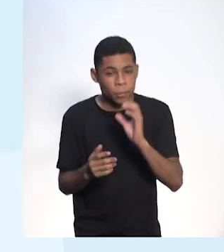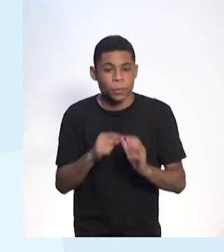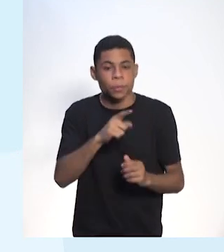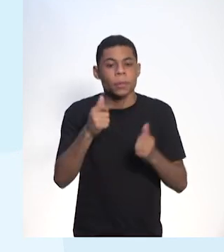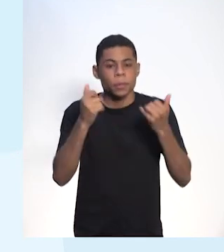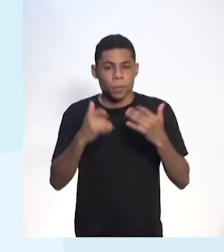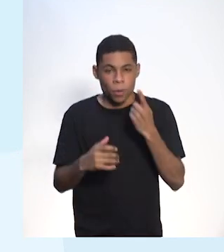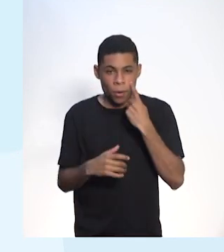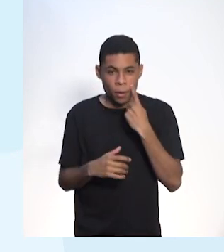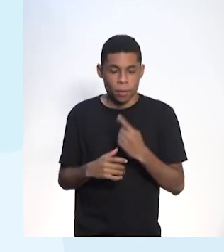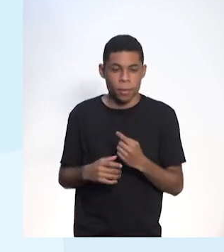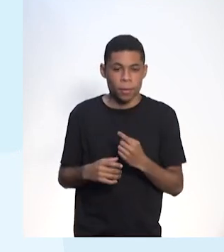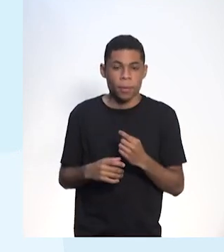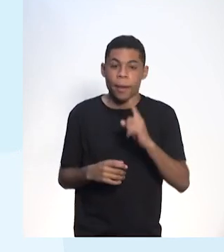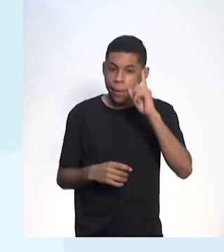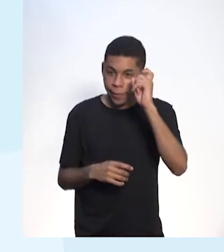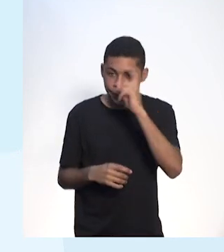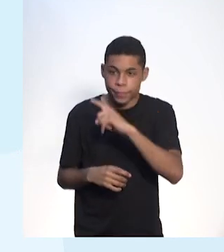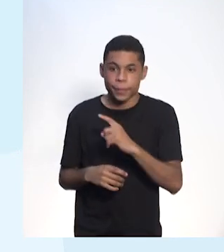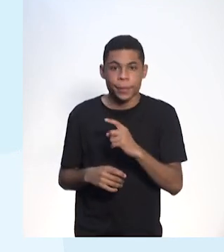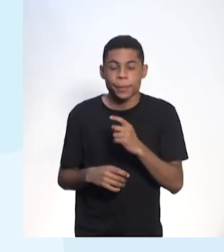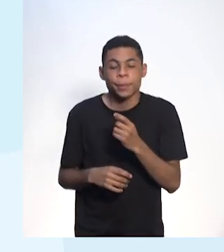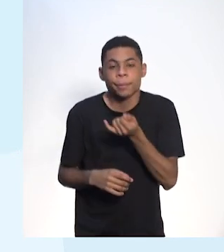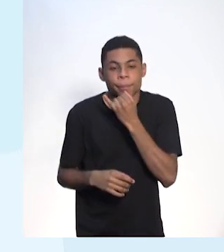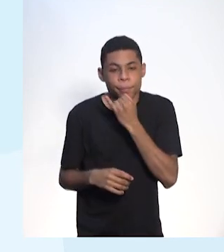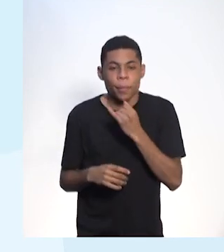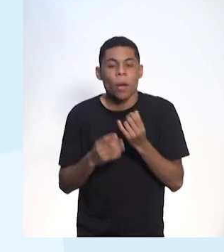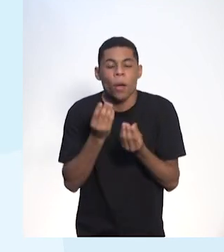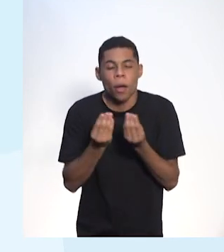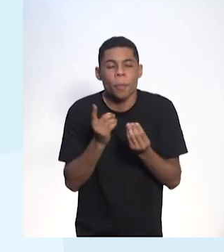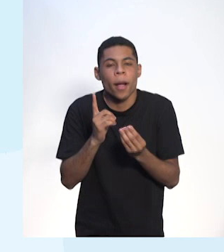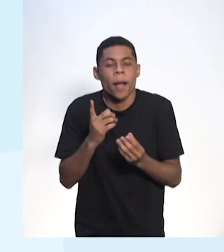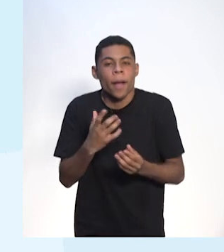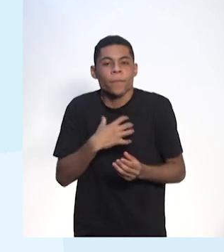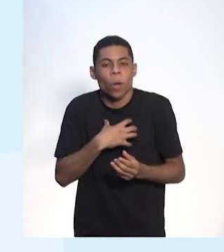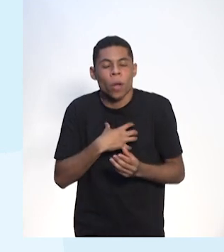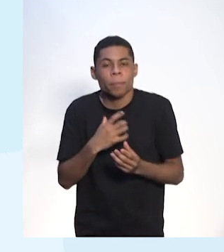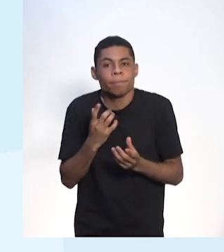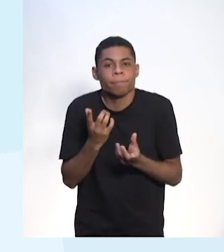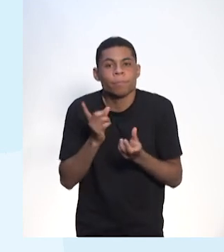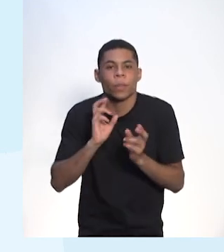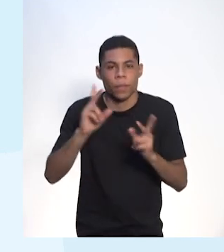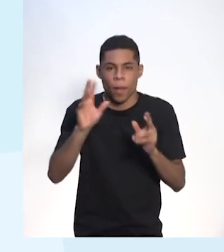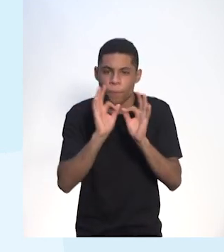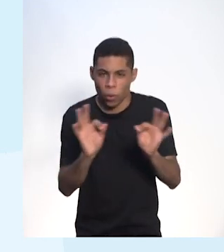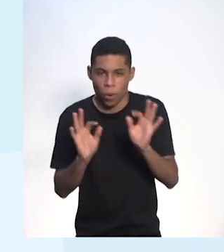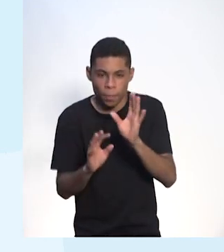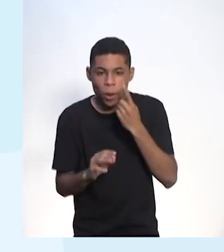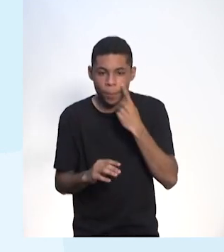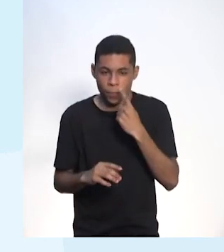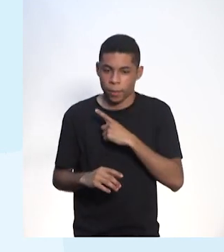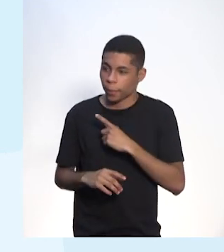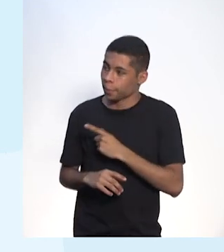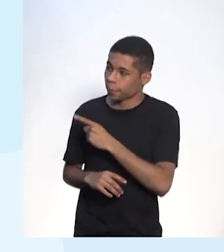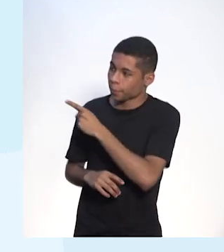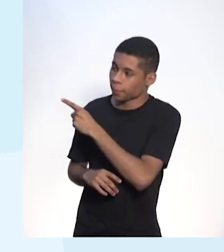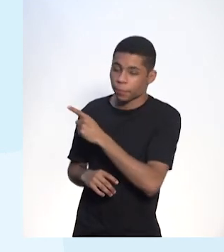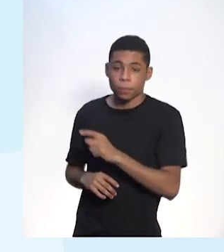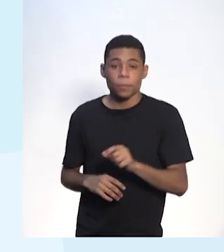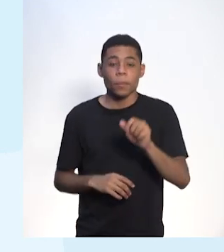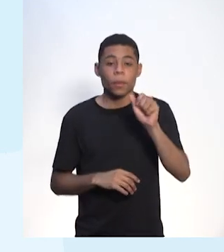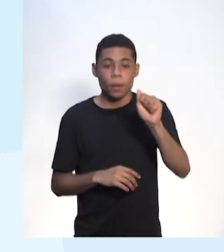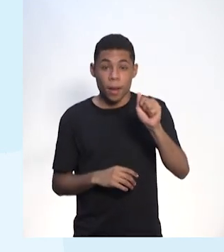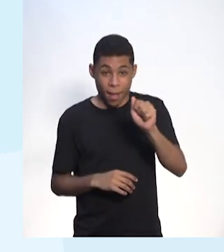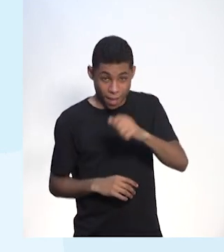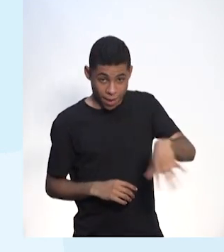quadradinhos dentro do círculo fica difícil, né? Então a fórmula é diferente, né? Então a fórmula que nós temos é